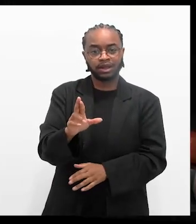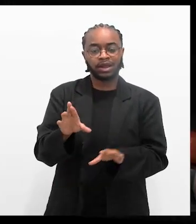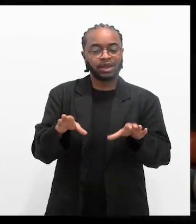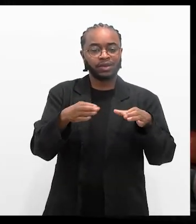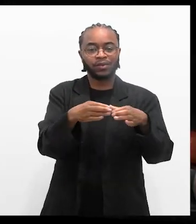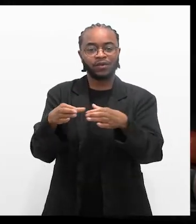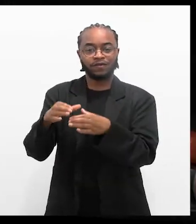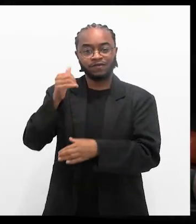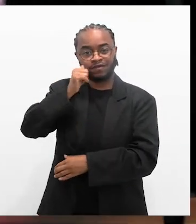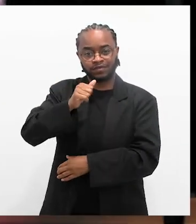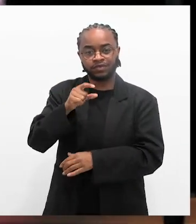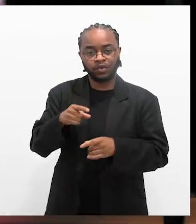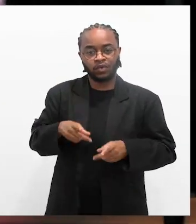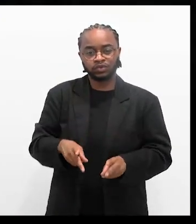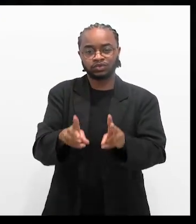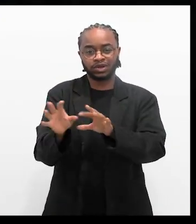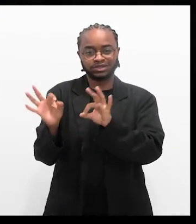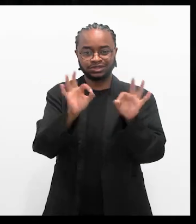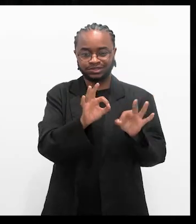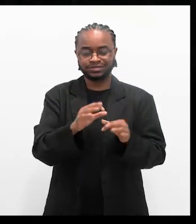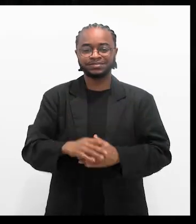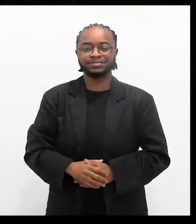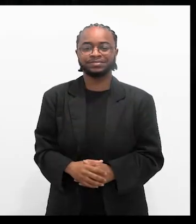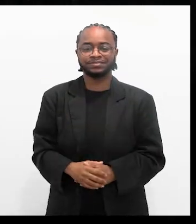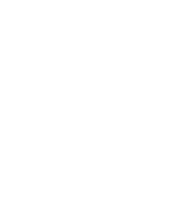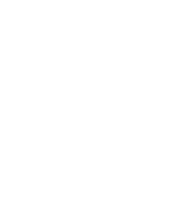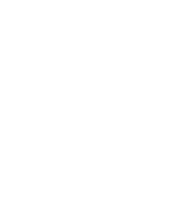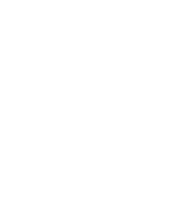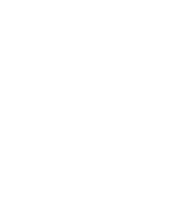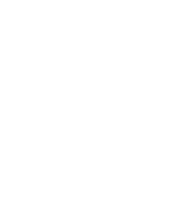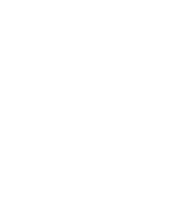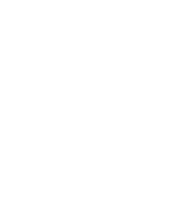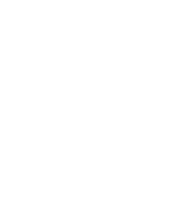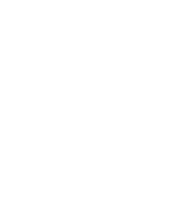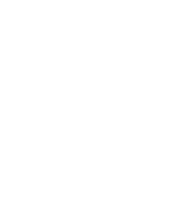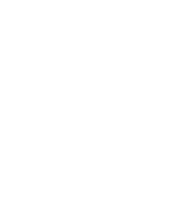representantes das cadeiras femininas. Fique conosco que nós voltamos já já.